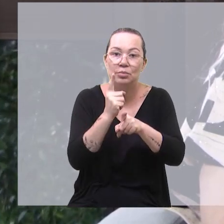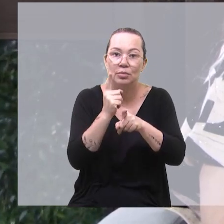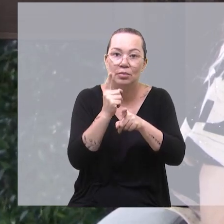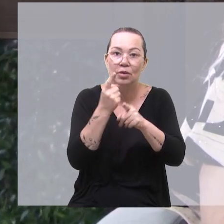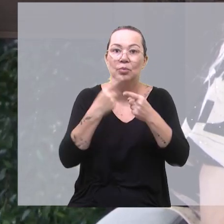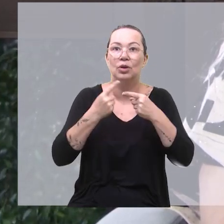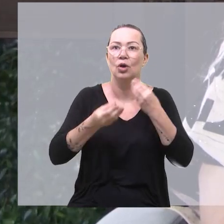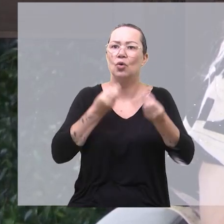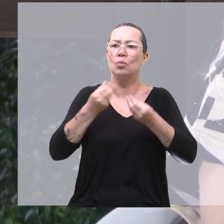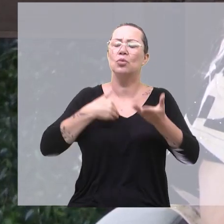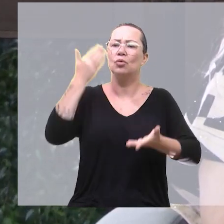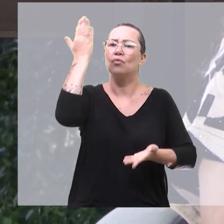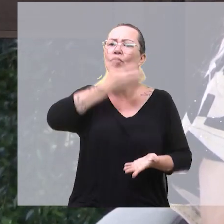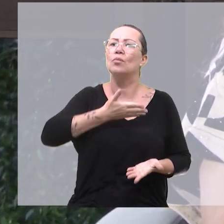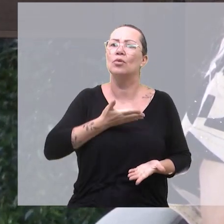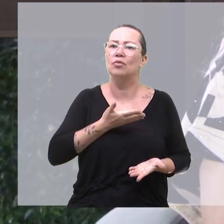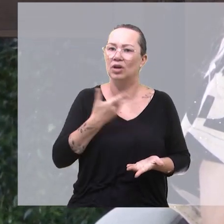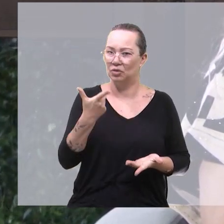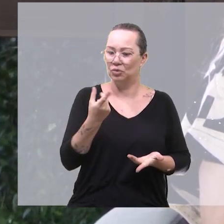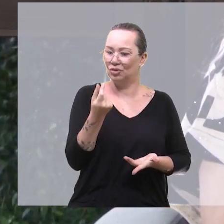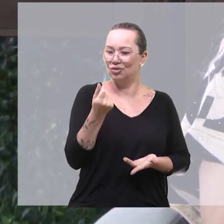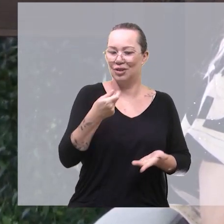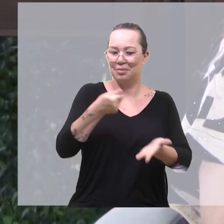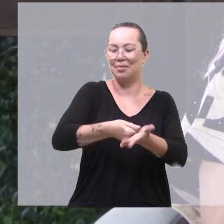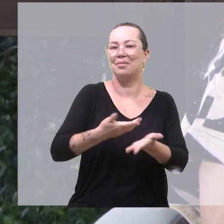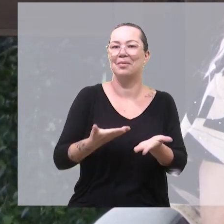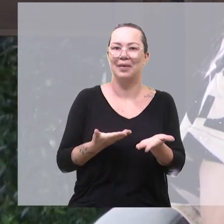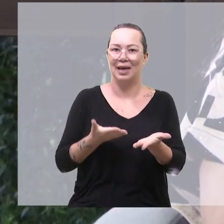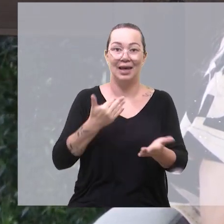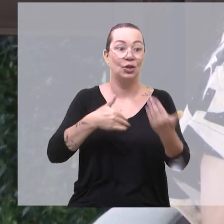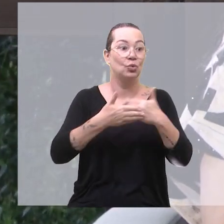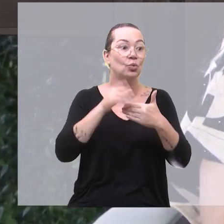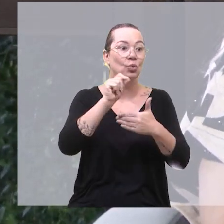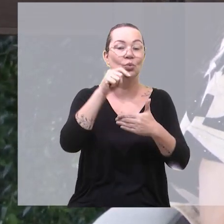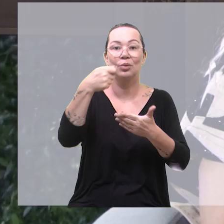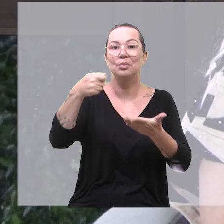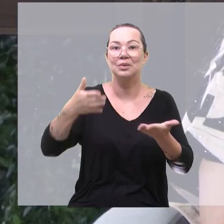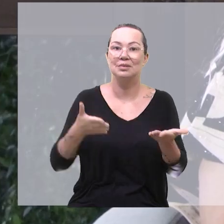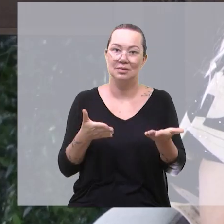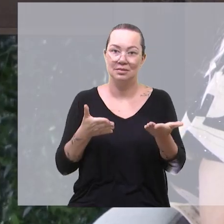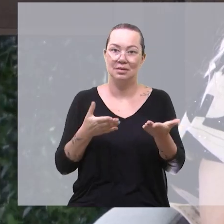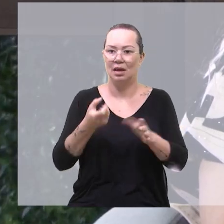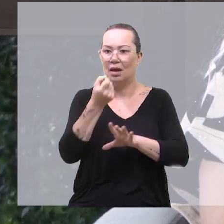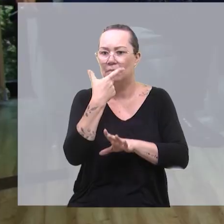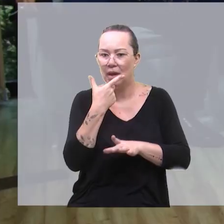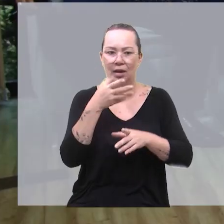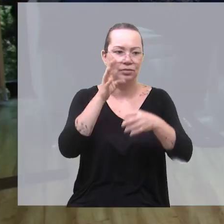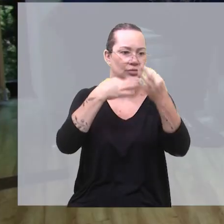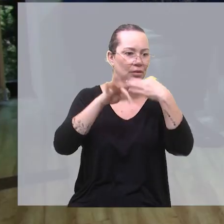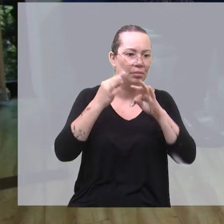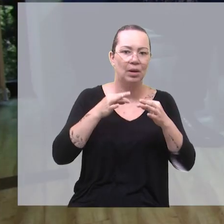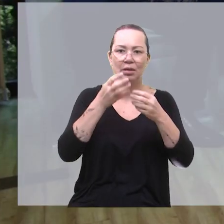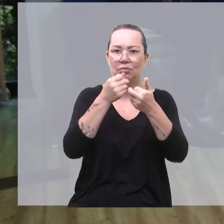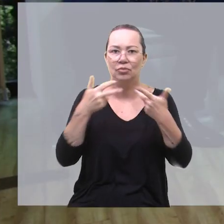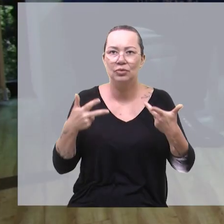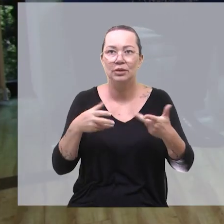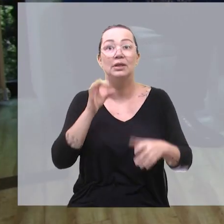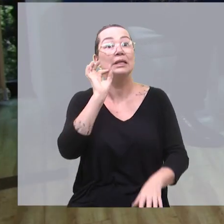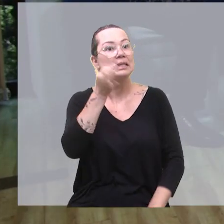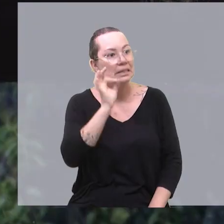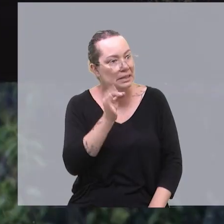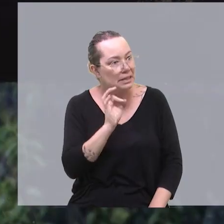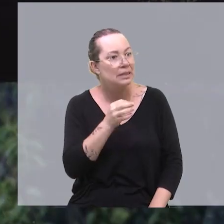vou comprovar? Eu não tenho a grana para pagar isso e tudo que precisa. Medicamento, tratamento, né? E